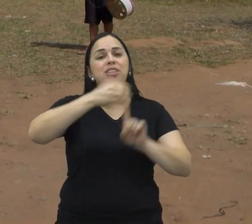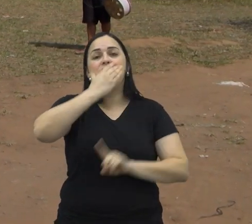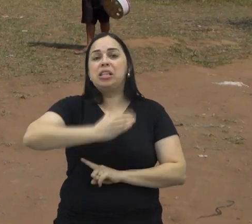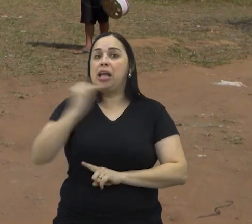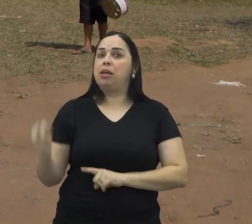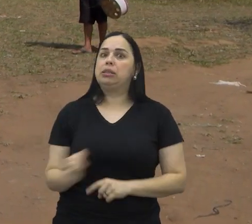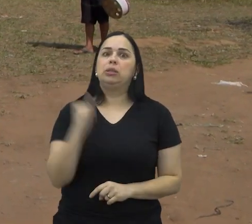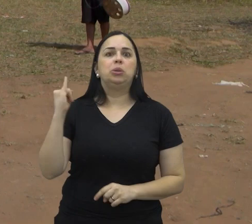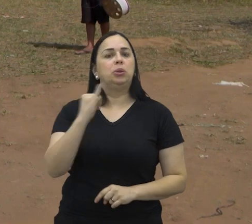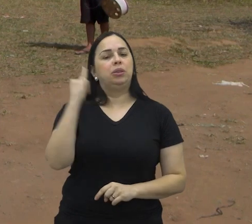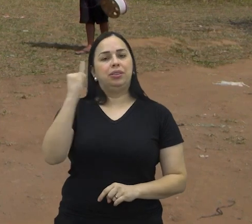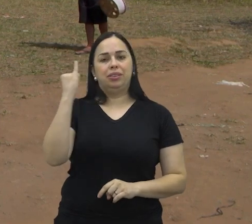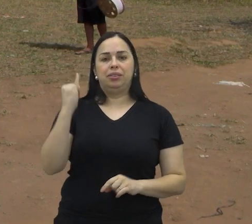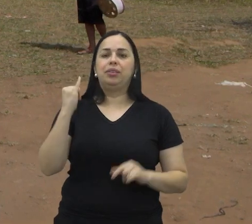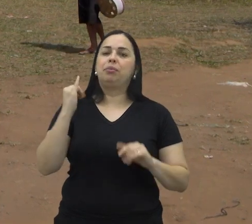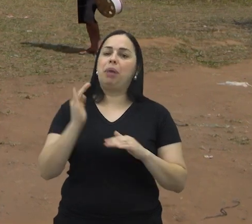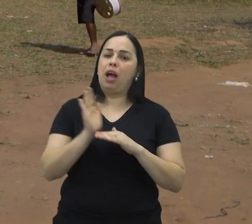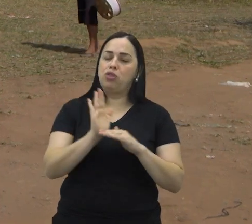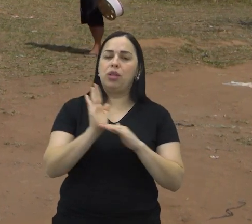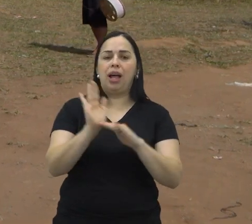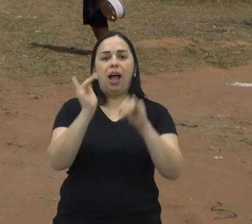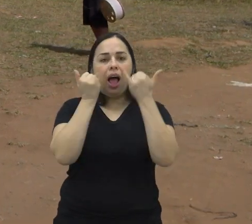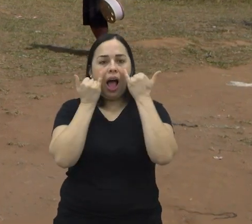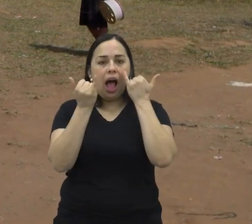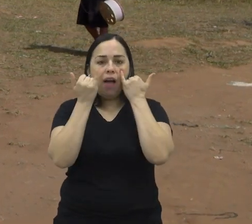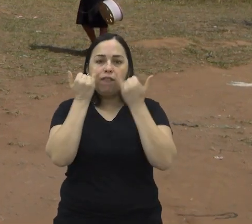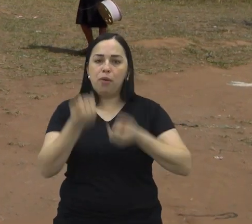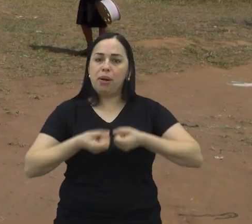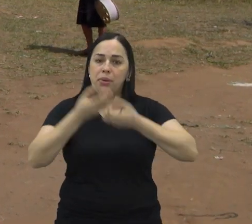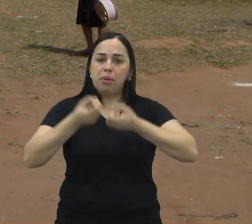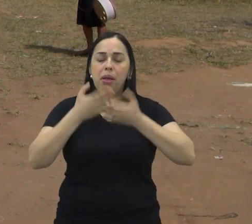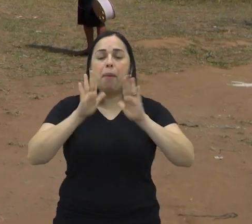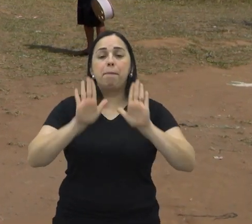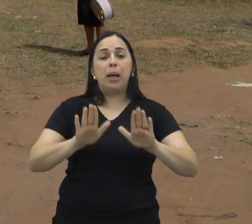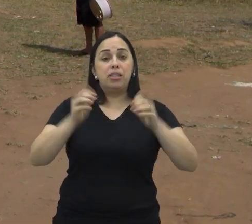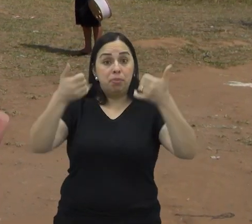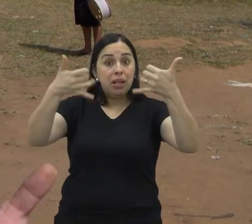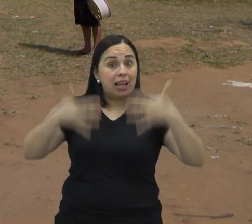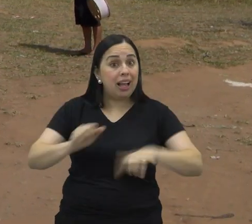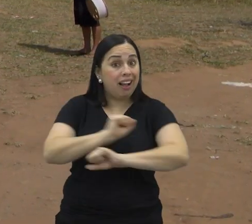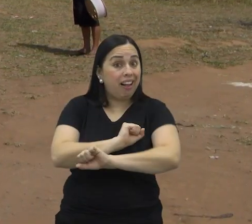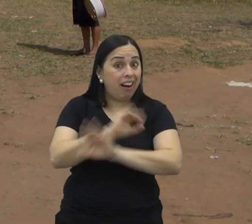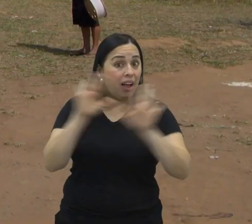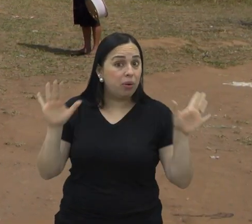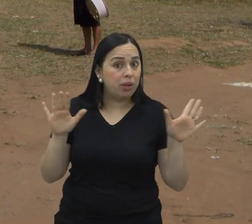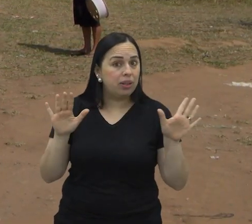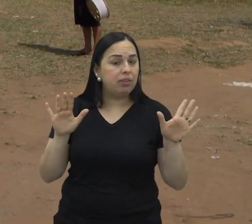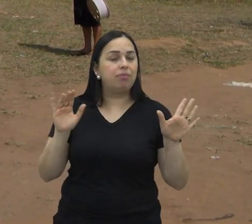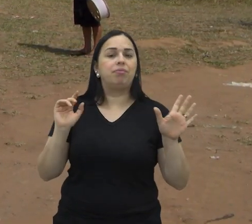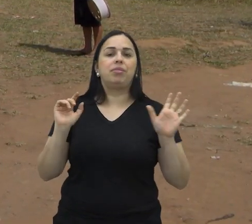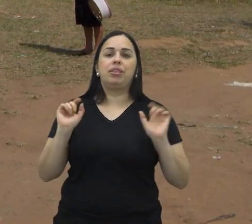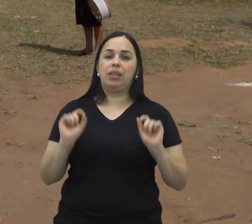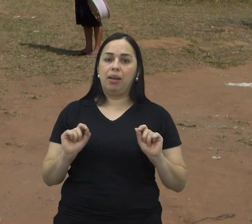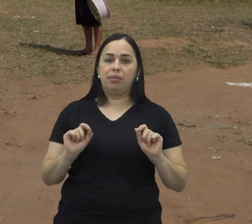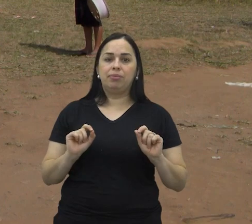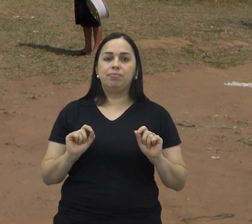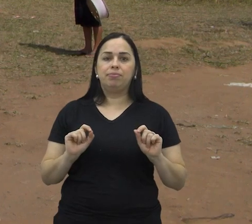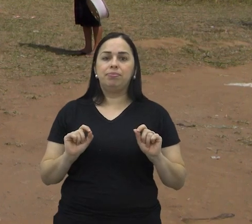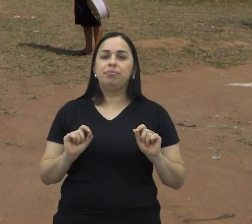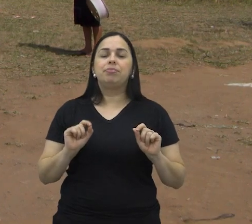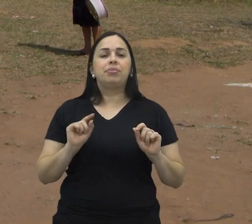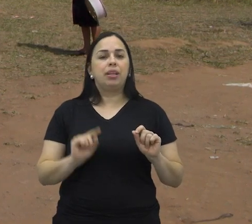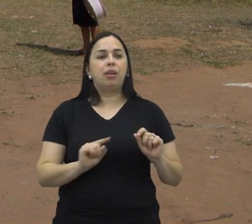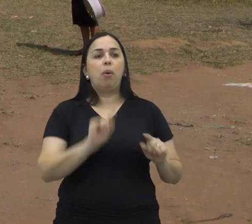ele é um mês muito importante para essa campanha. Mas temos que deixar bem claro na campanha que a proibição em